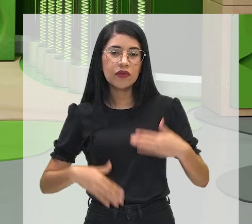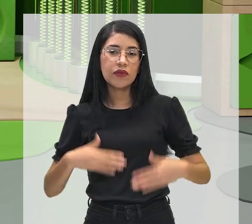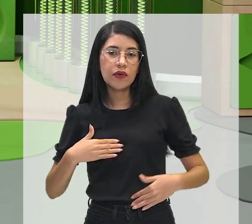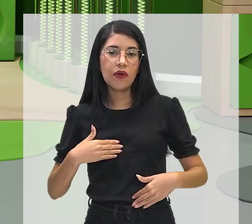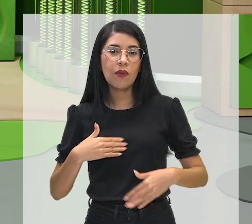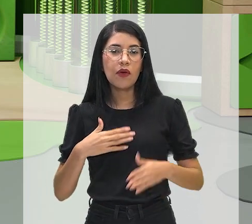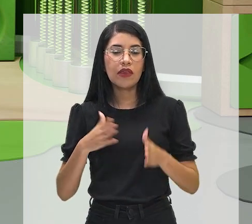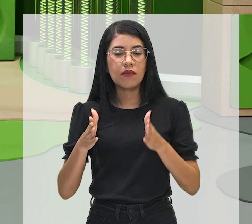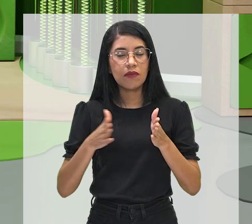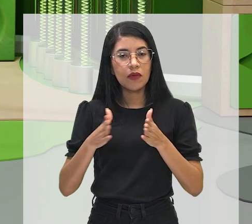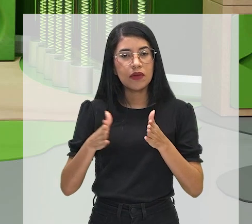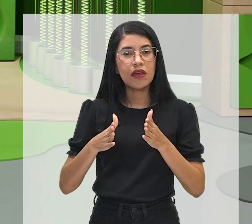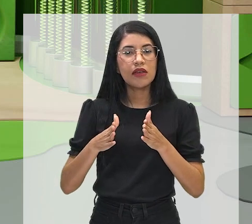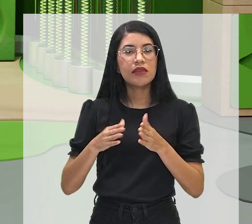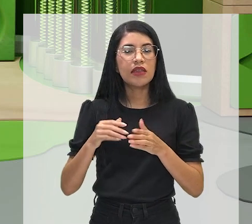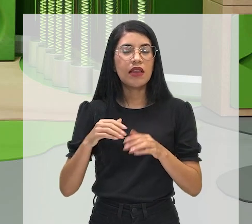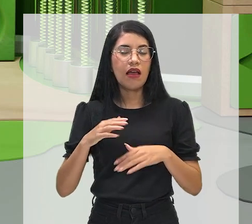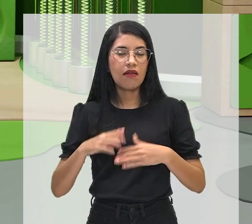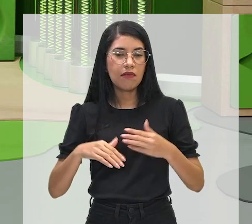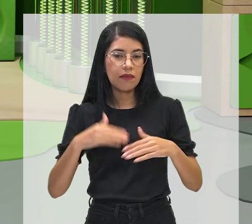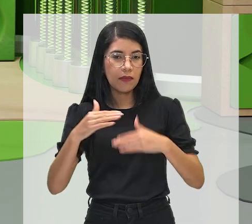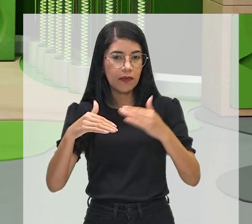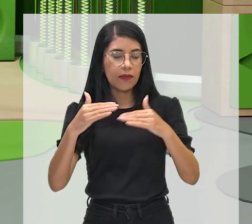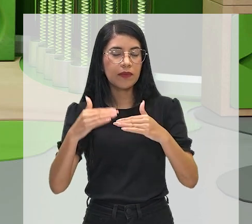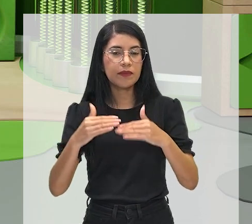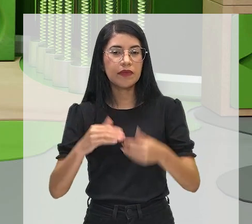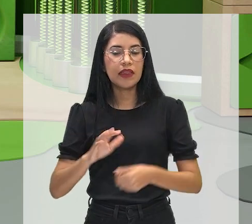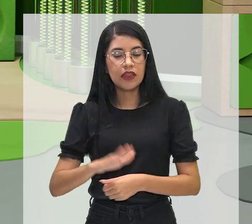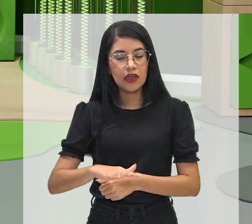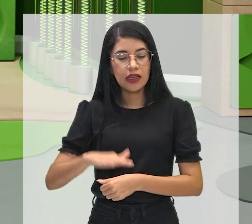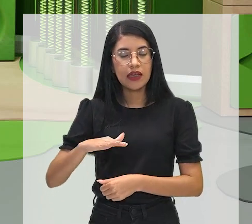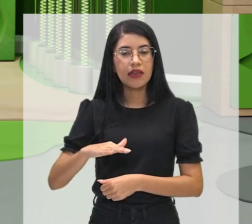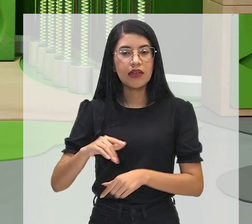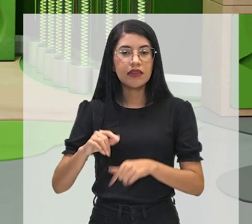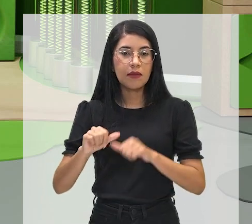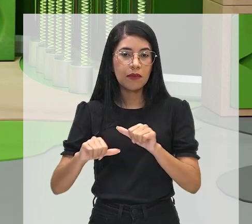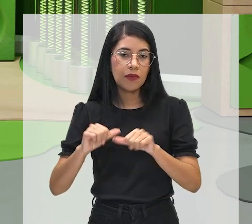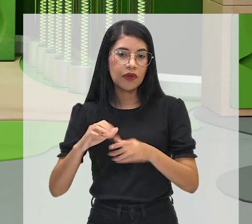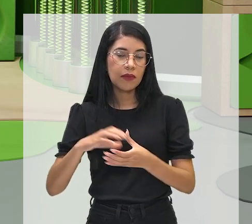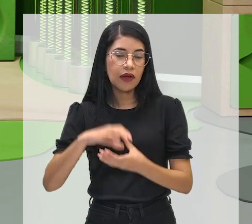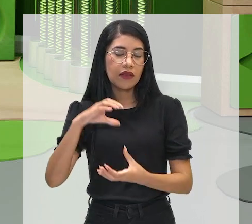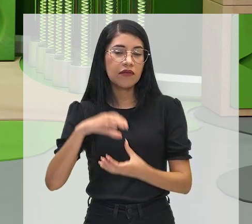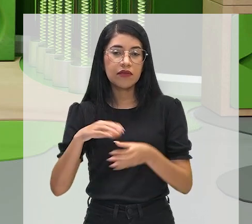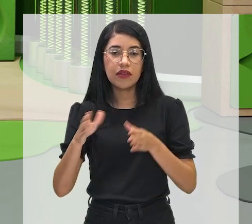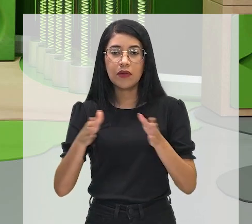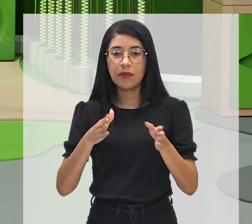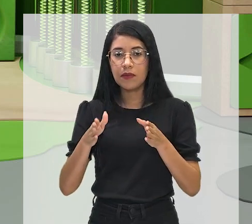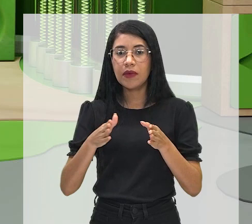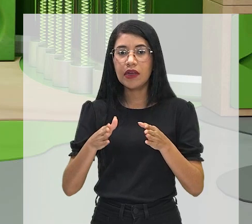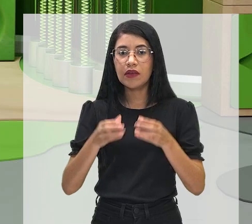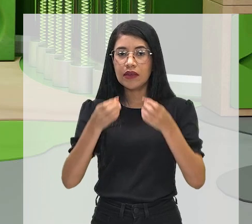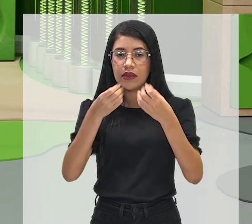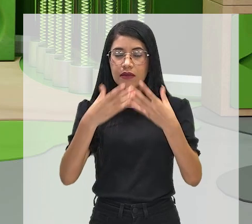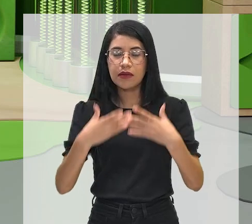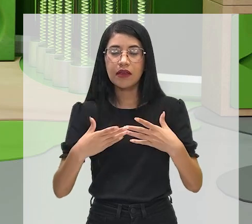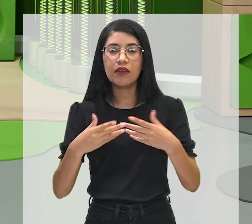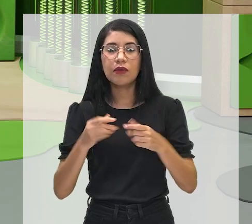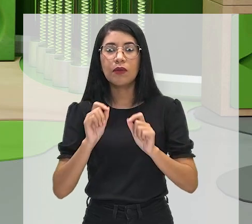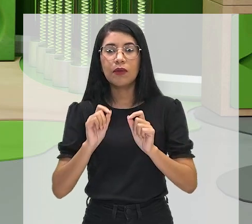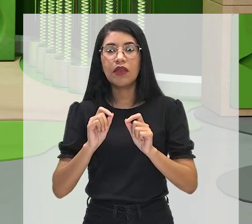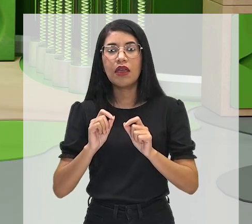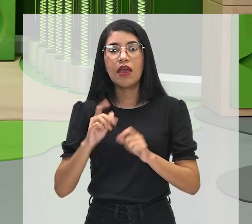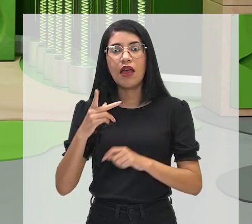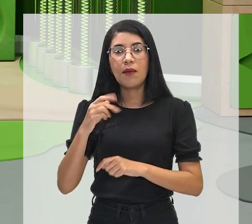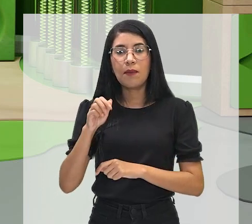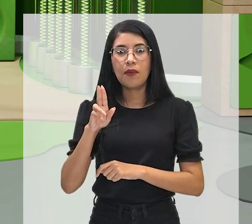dessa transição do corpo ali de criança para um corpo de adulto, né? Então, existe esse período que nós estamos falando que é